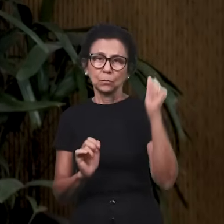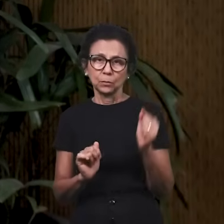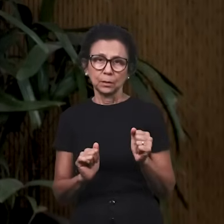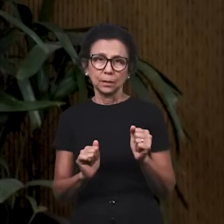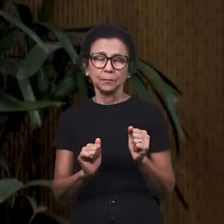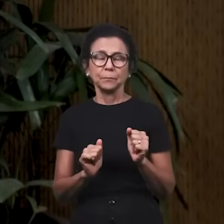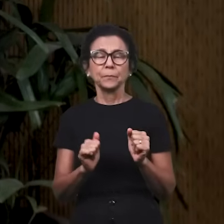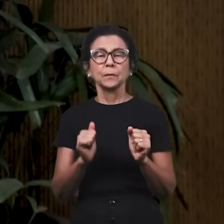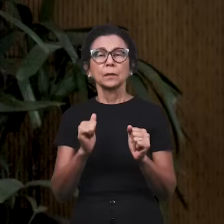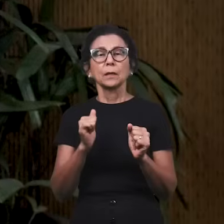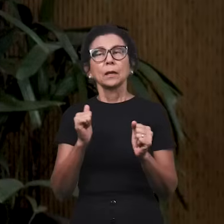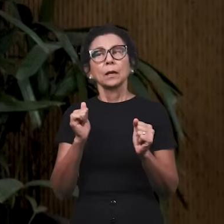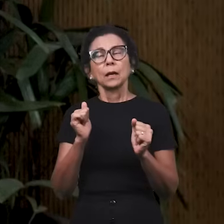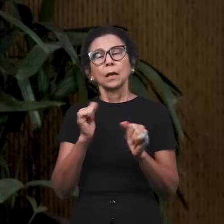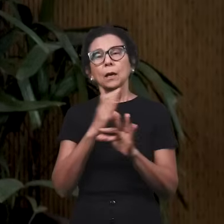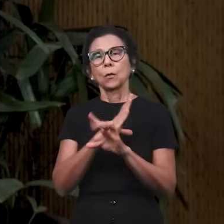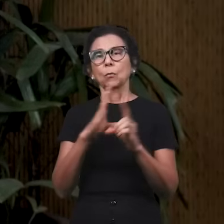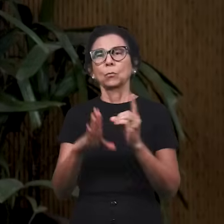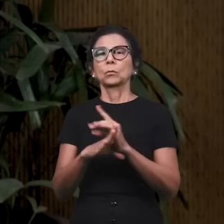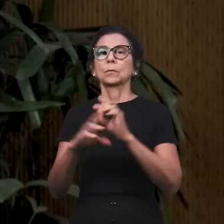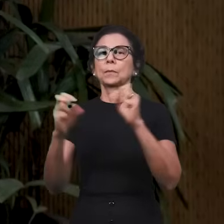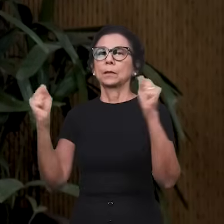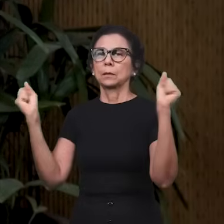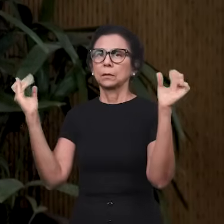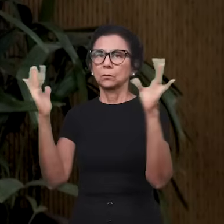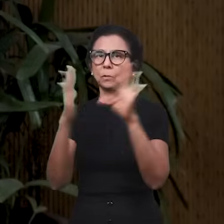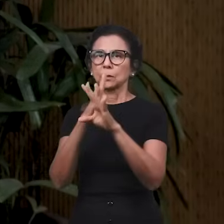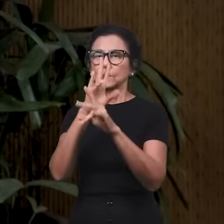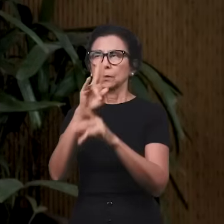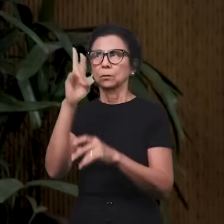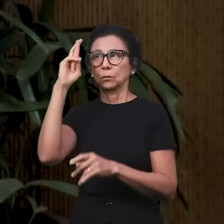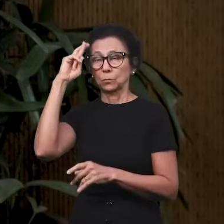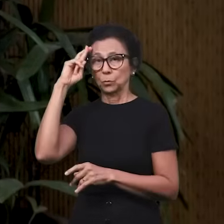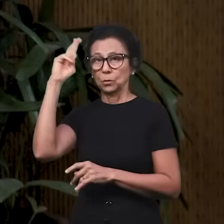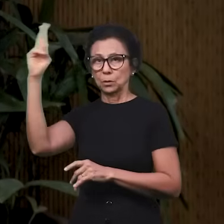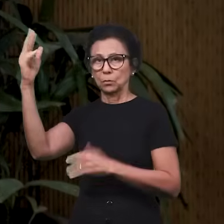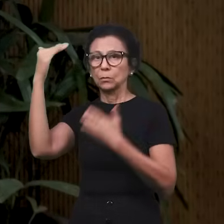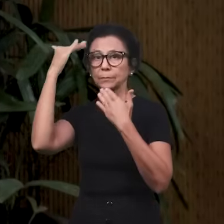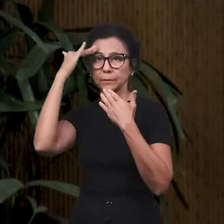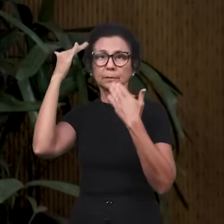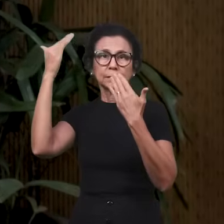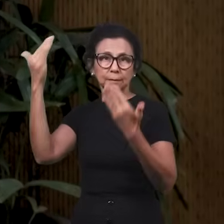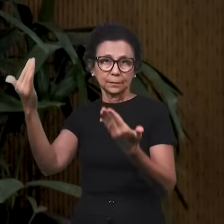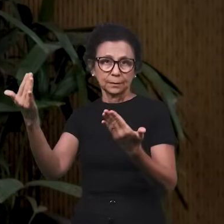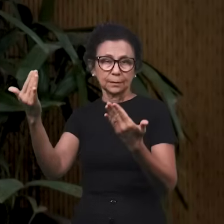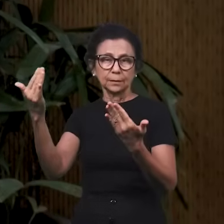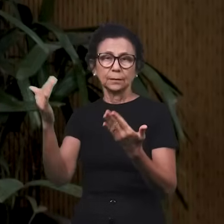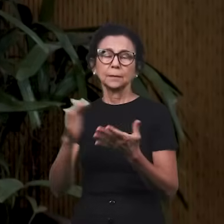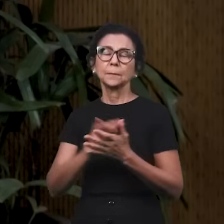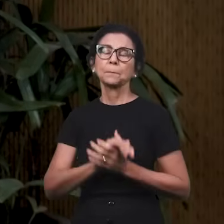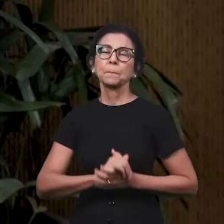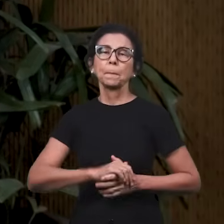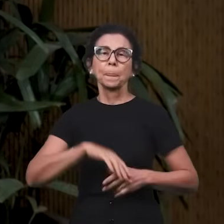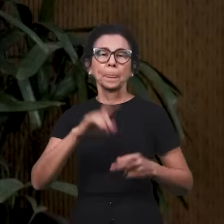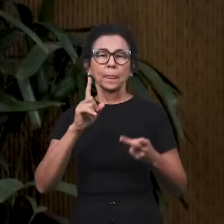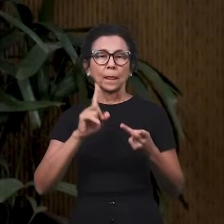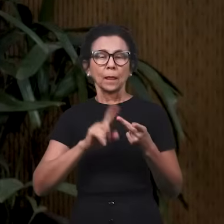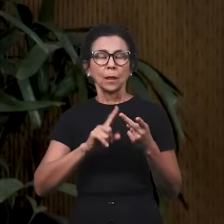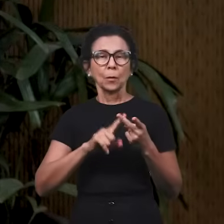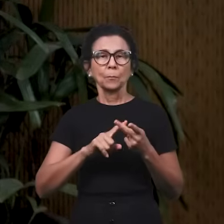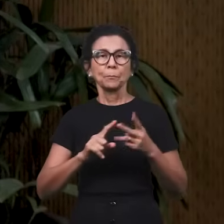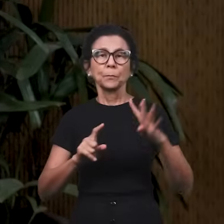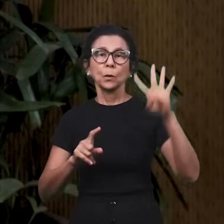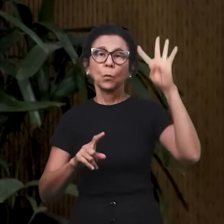de glorificação, onde a igreja se voltava para glorificar ao Senhor. O culto